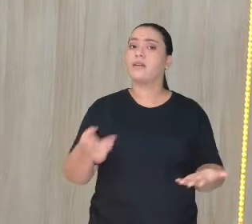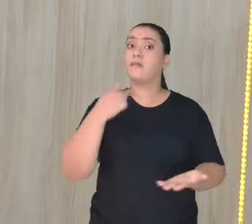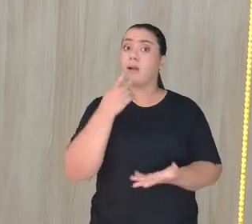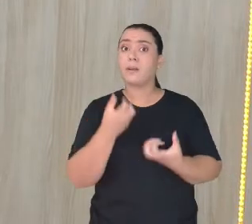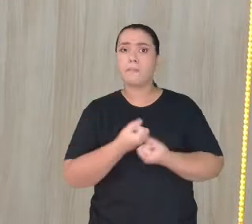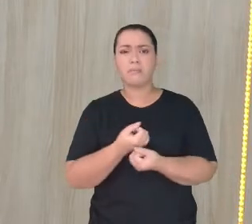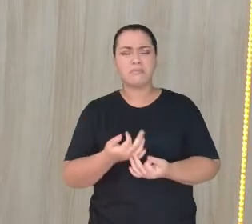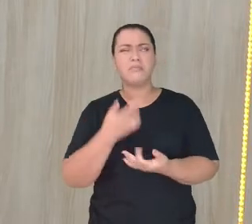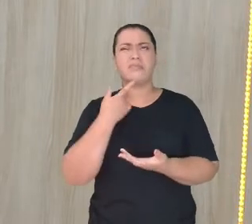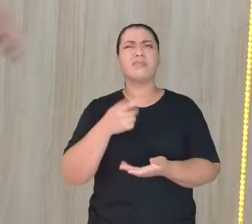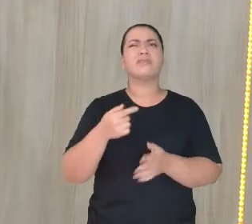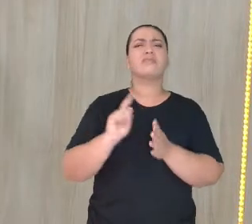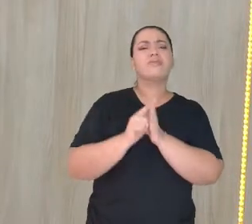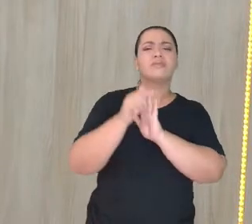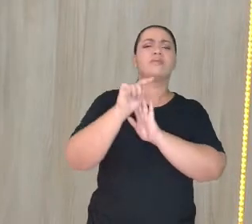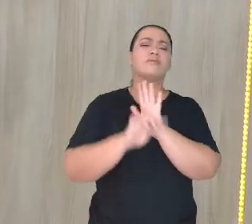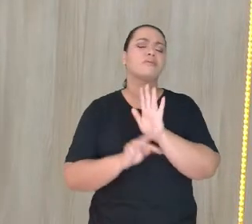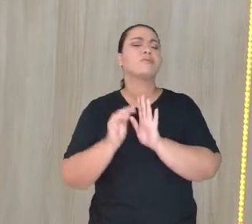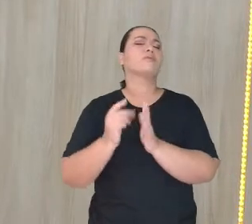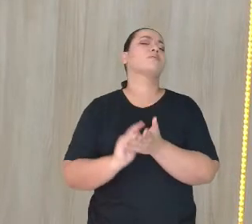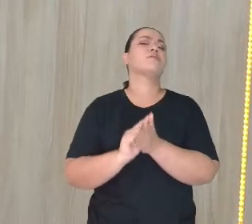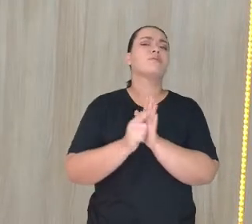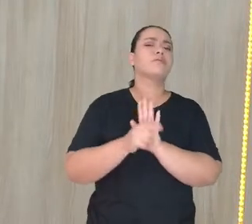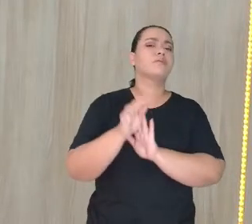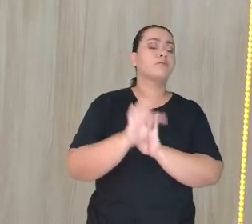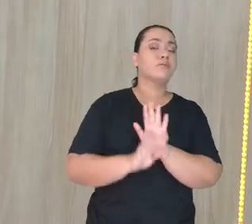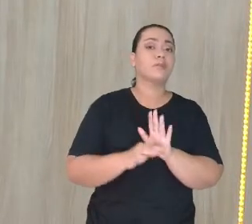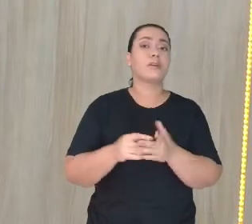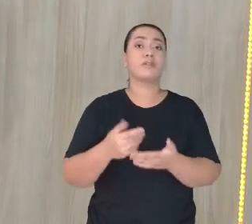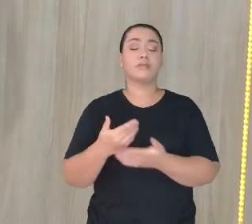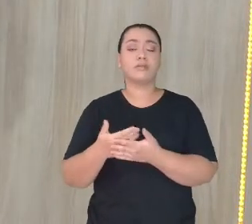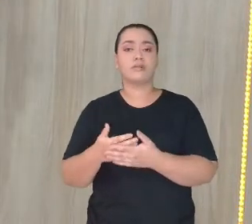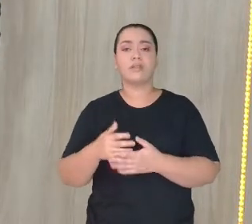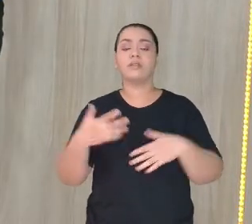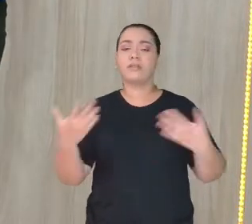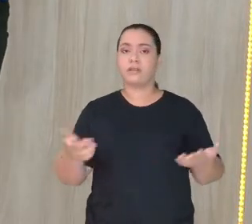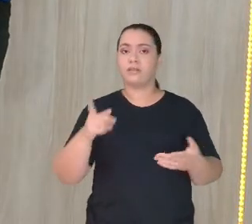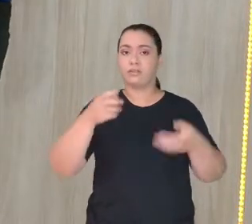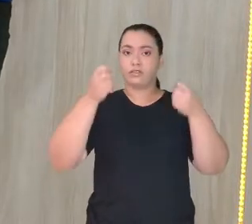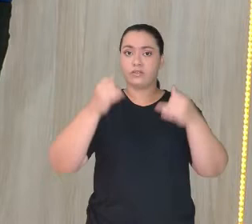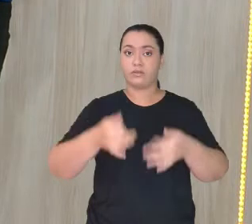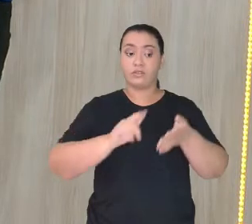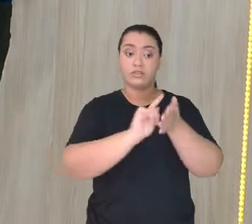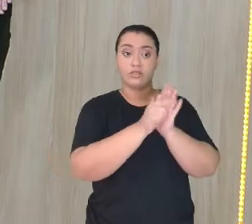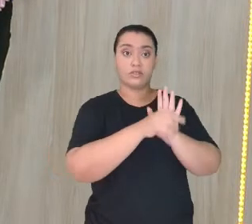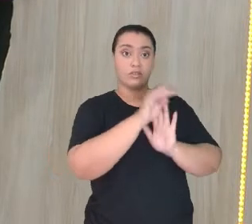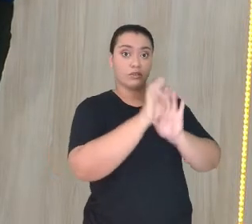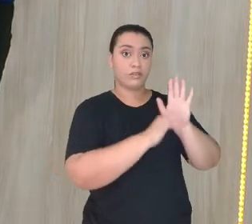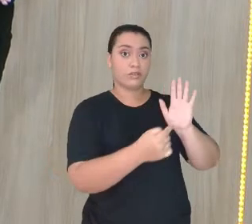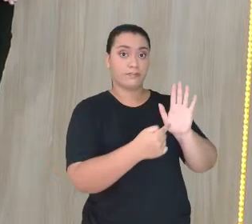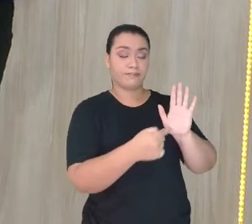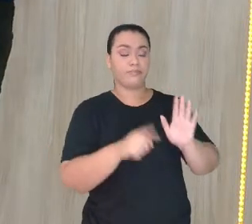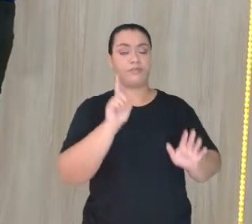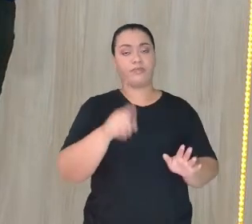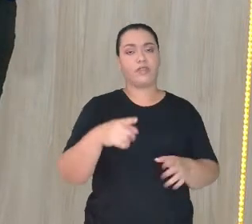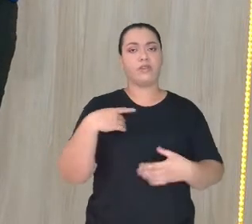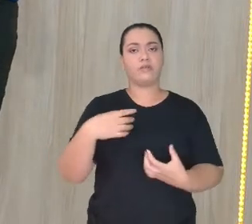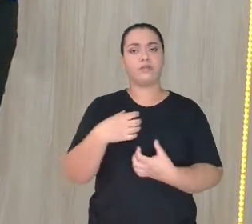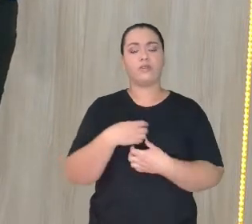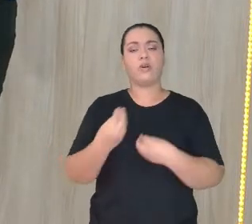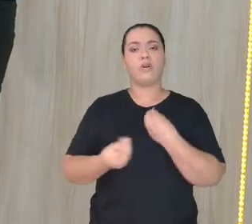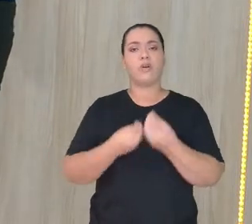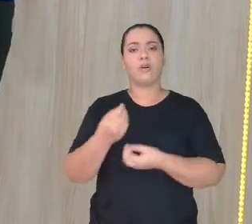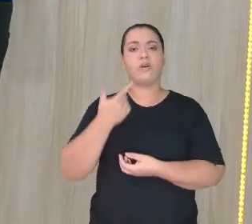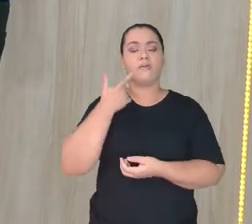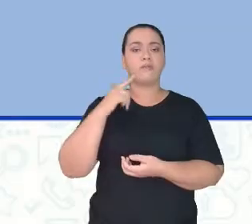né? Principalmente quando a gente vai fazer esses estudos de gênero. Então, o gênero textual é a forma como a língua